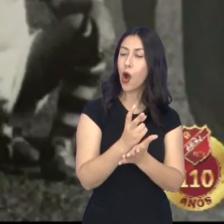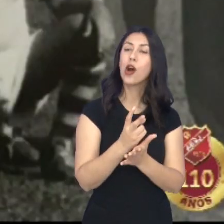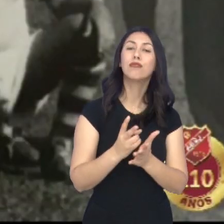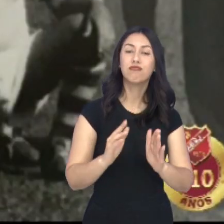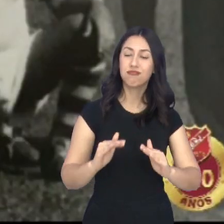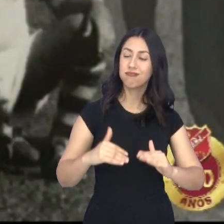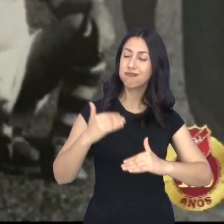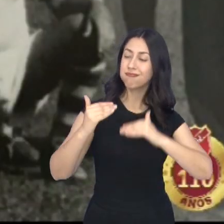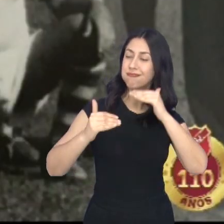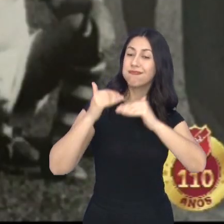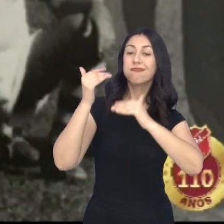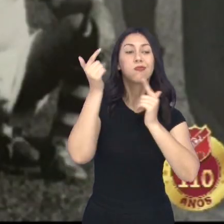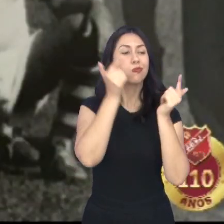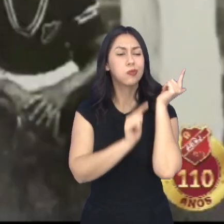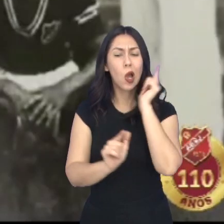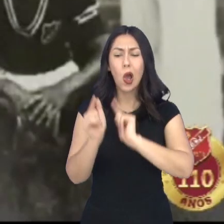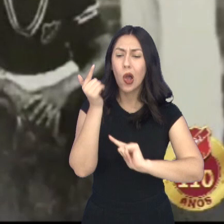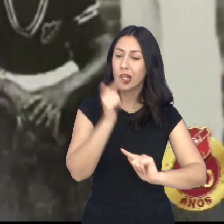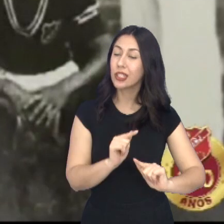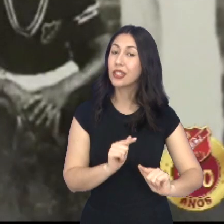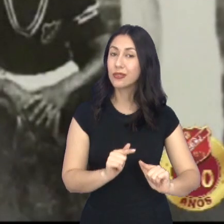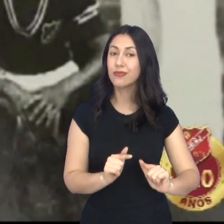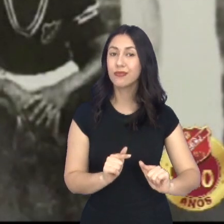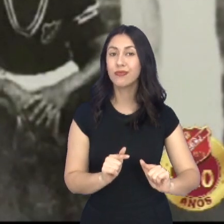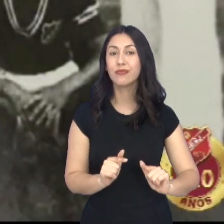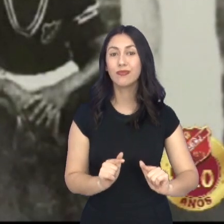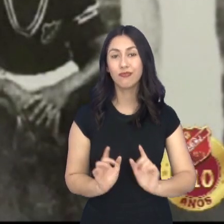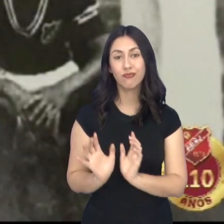futebol, conquistando títulos na Liga Paulista.